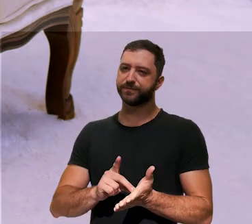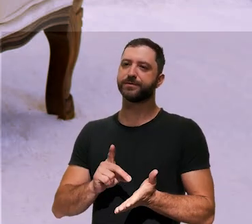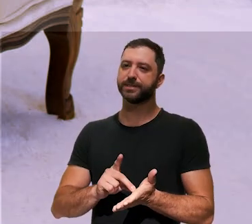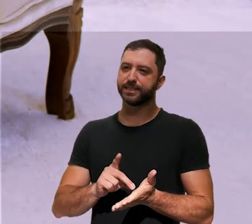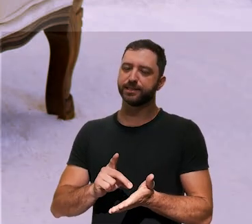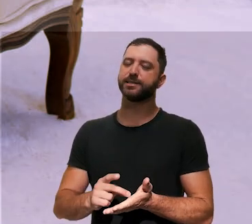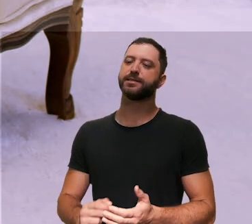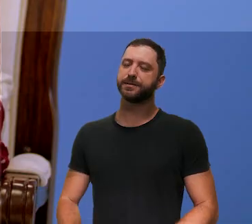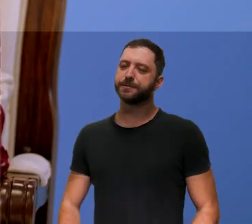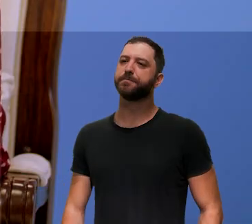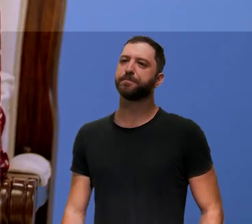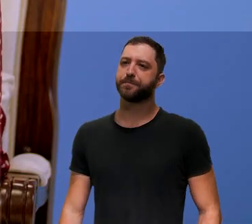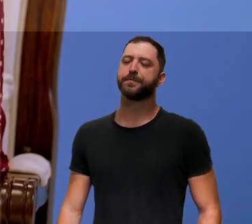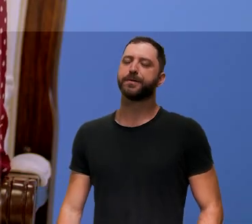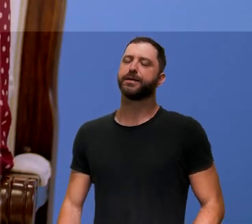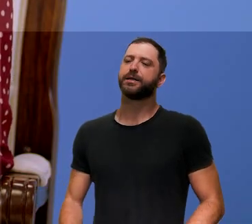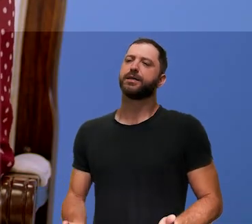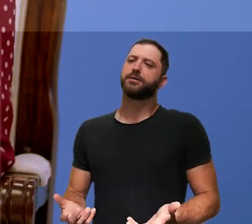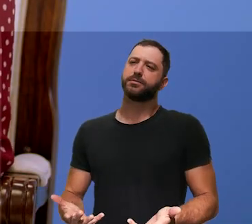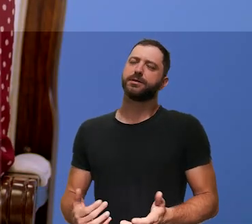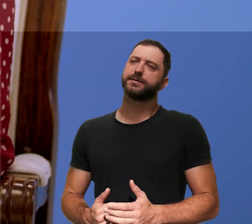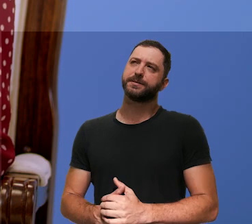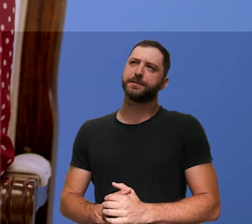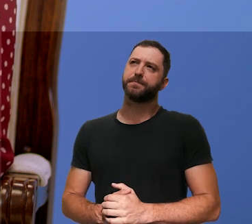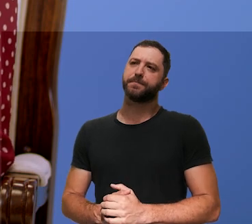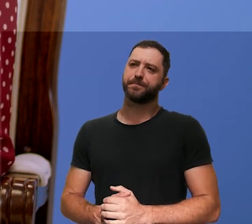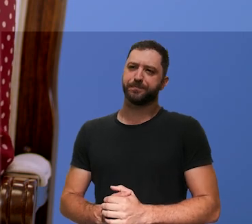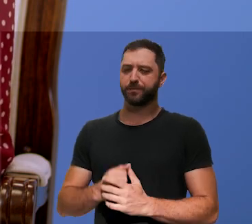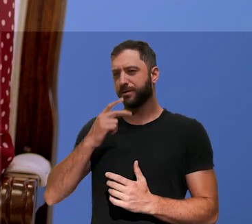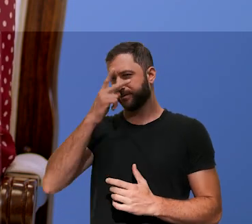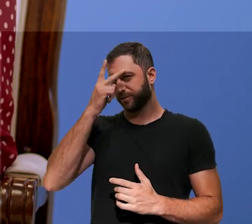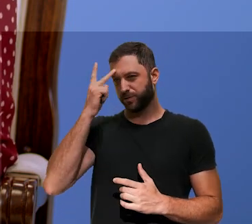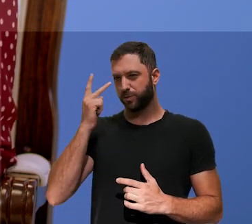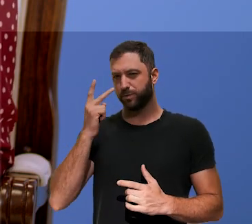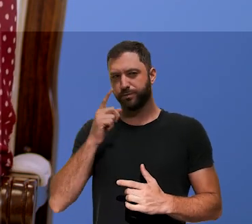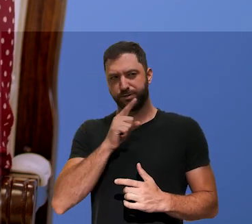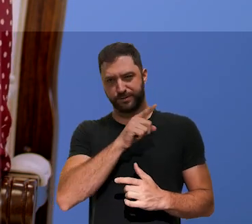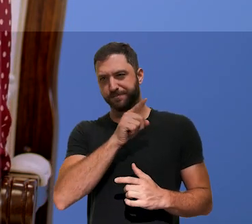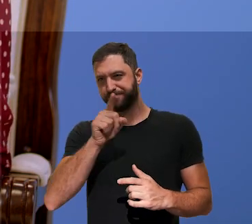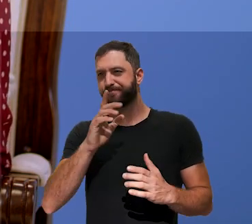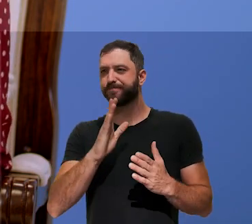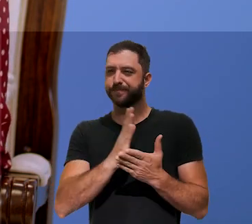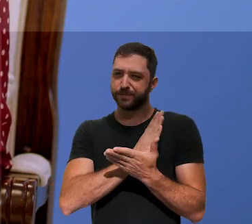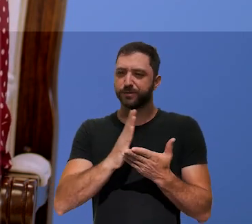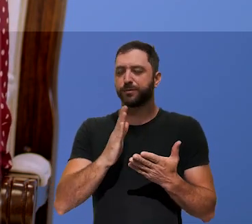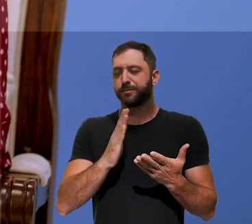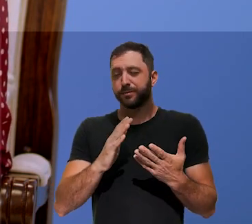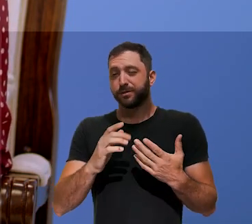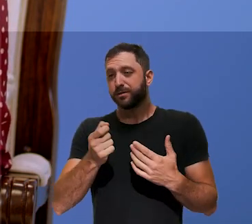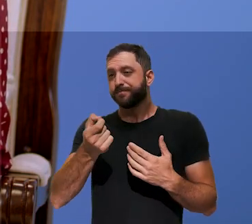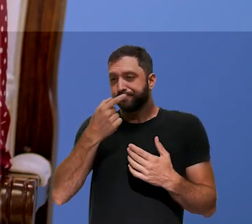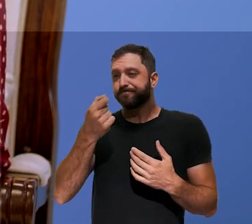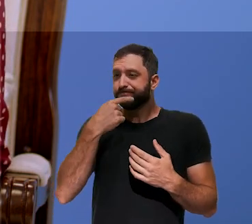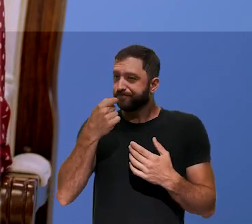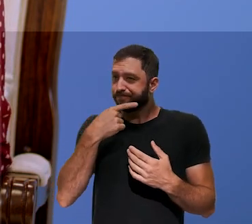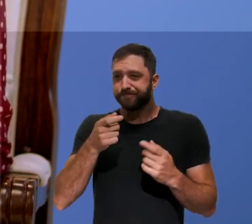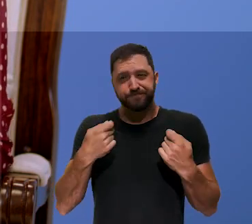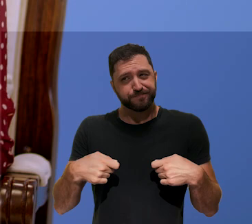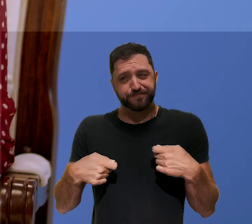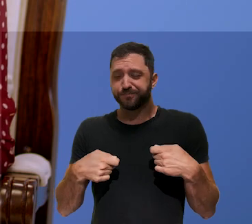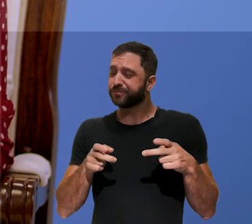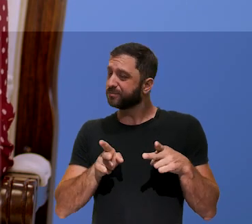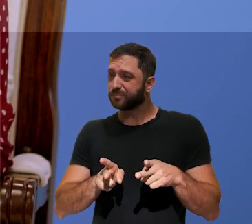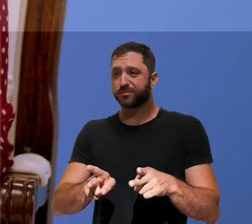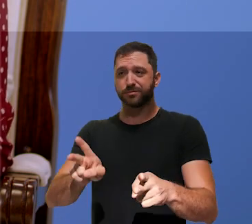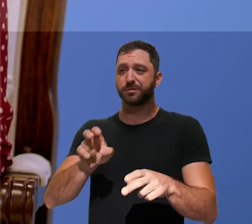Isso é verdade. Agora, doutor, para a pessoa que hoje é dependente do medicamento, e o